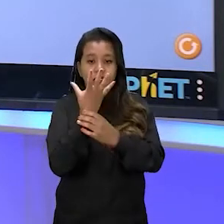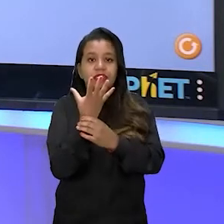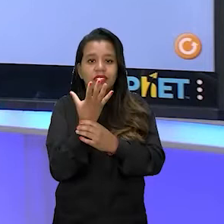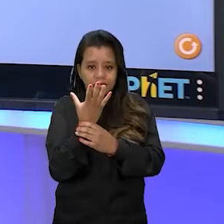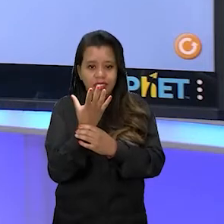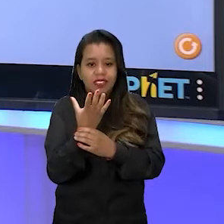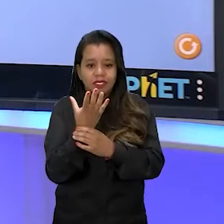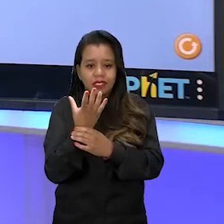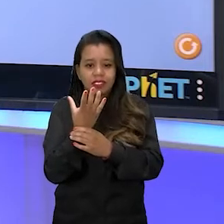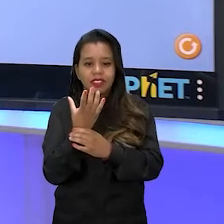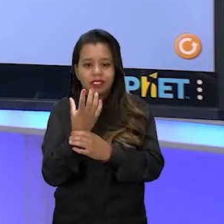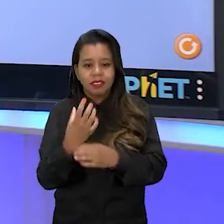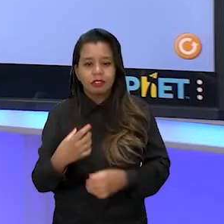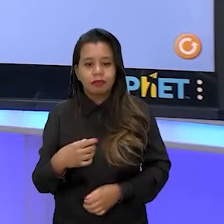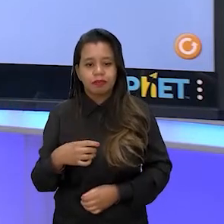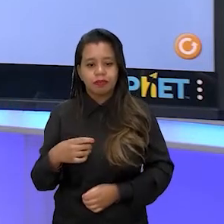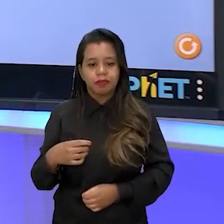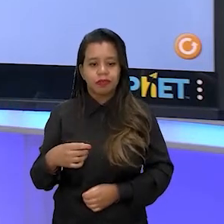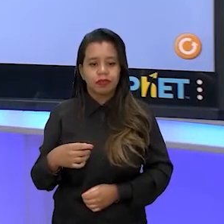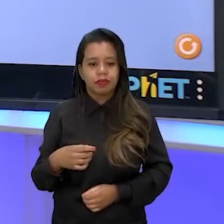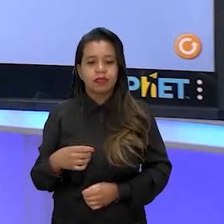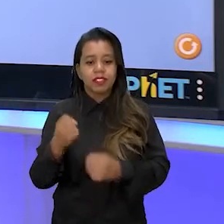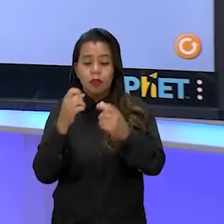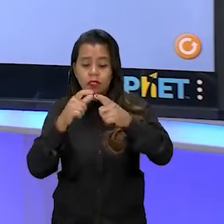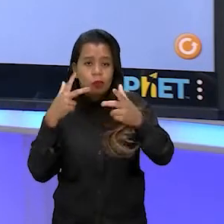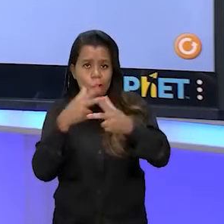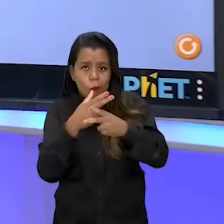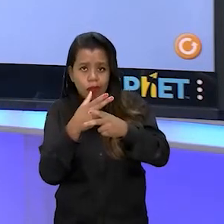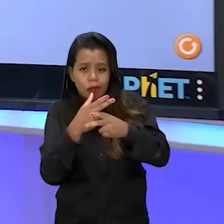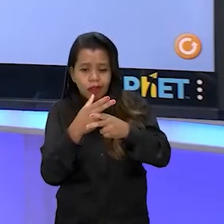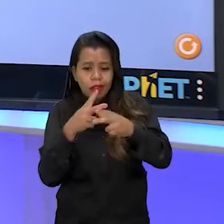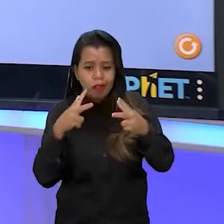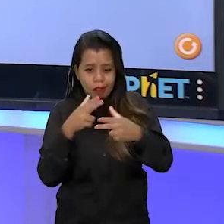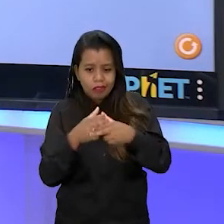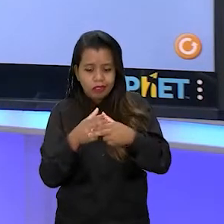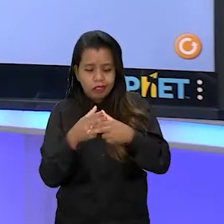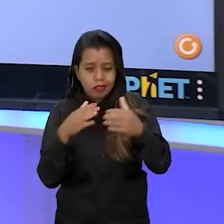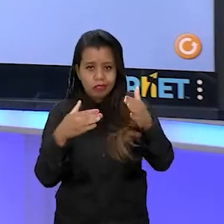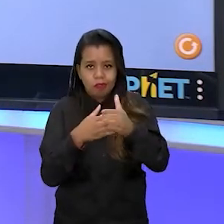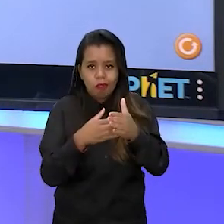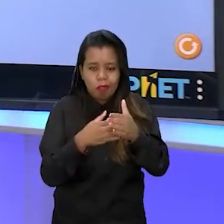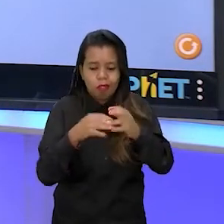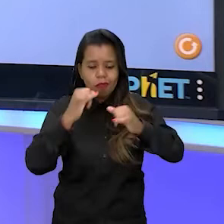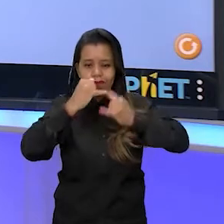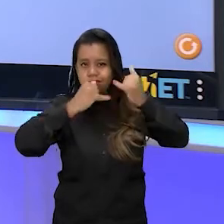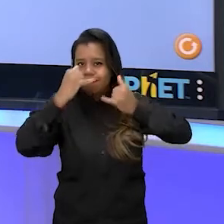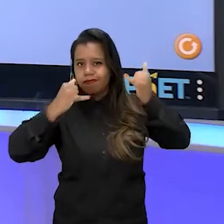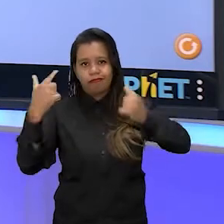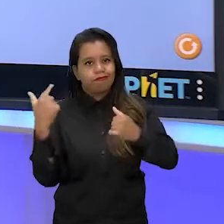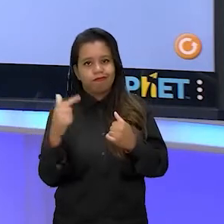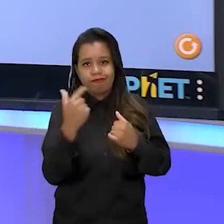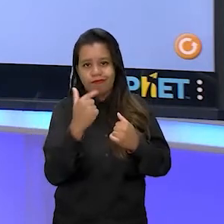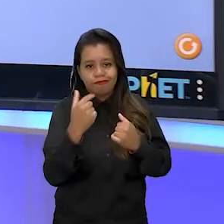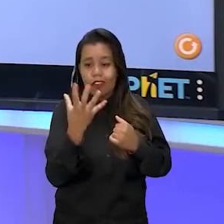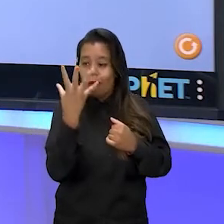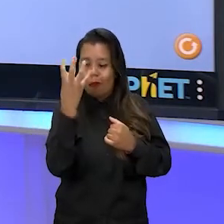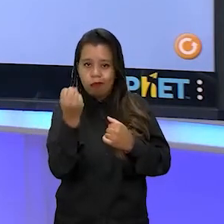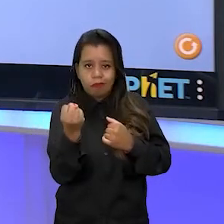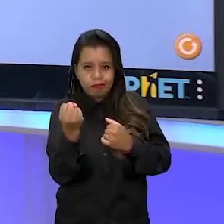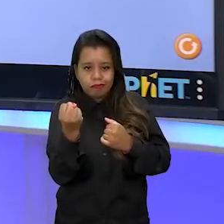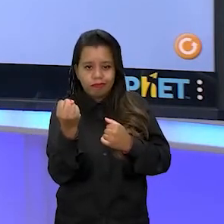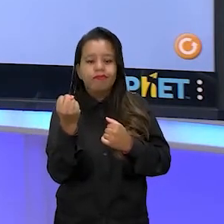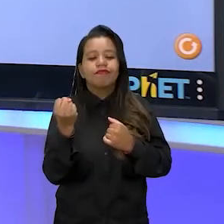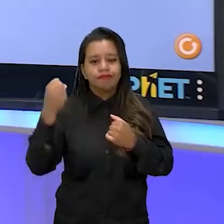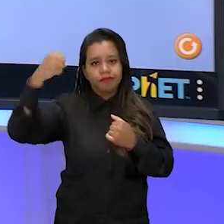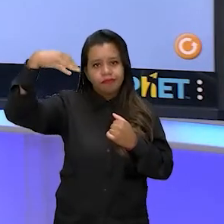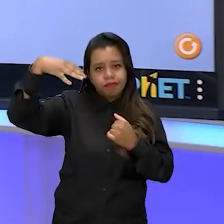Se você conectar aqui, aparece a tesourinha, o circuito fica aberto, não tem corrente. Então, o que acontece? Ó? A corrente